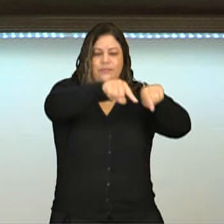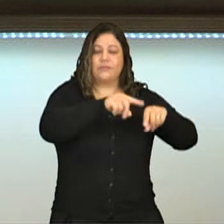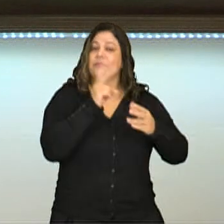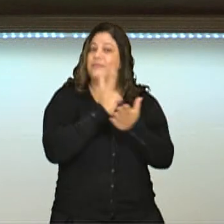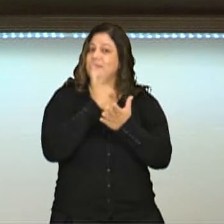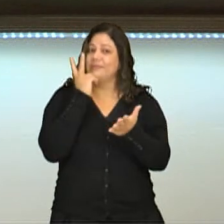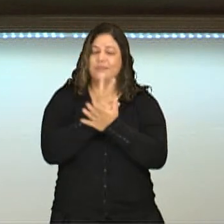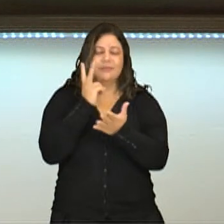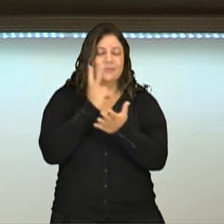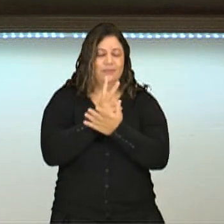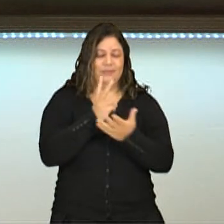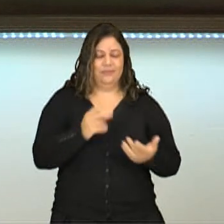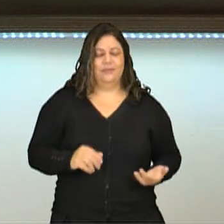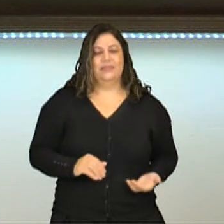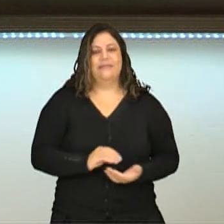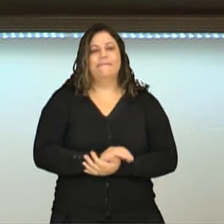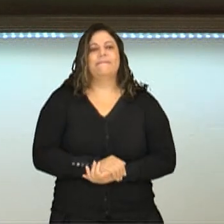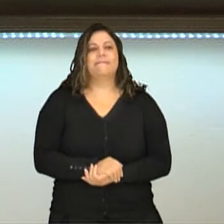sentido anti-horário.